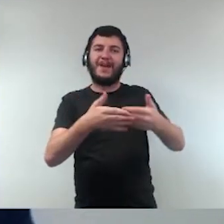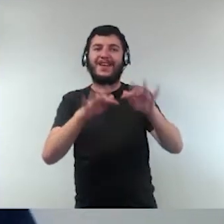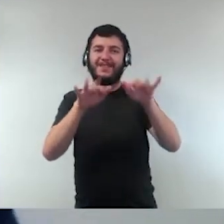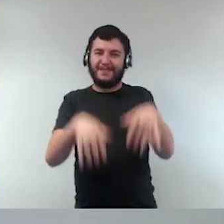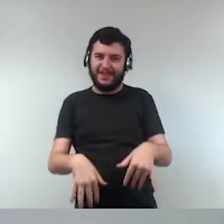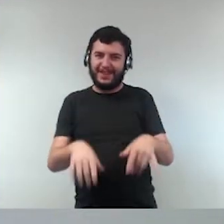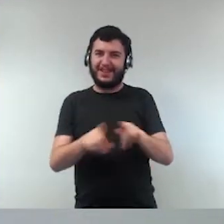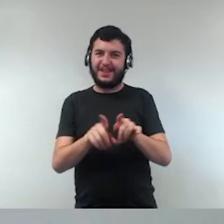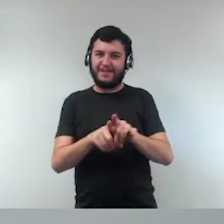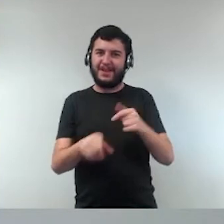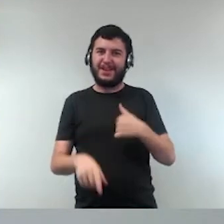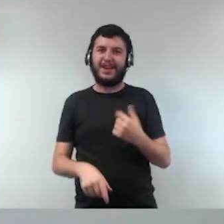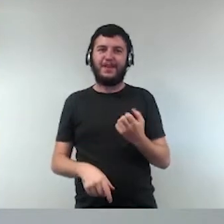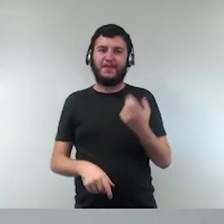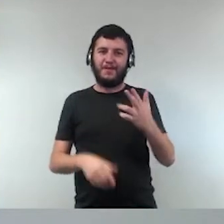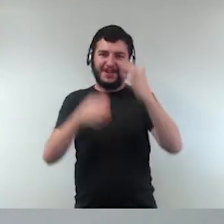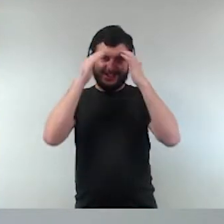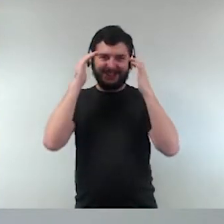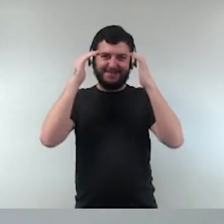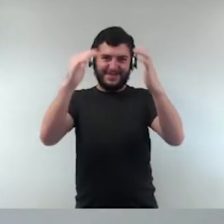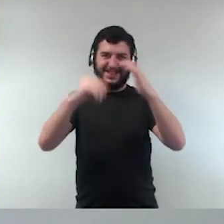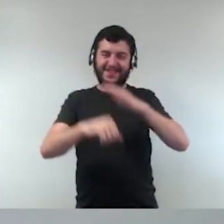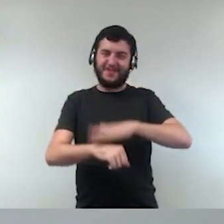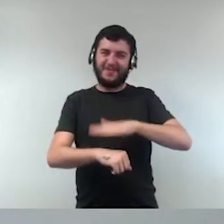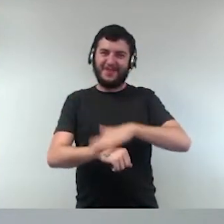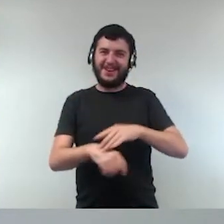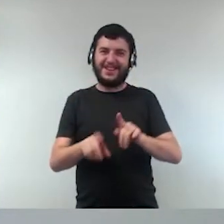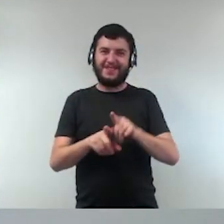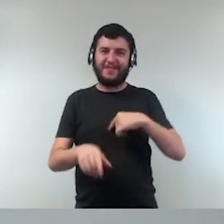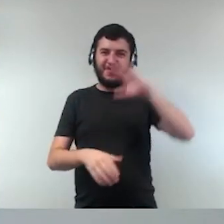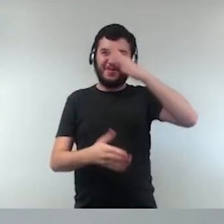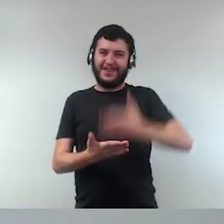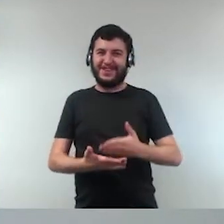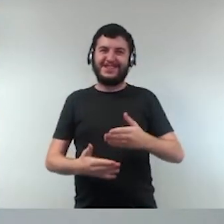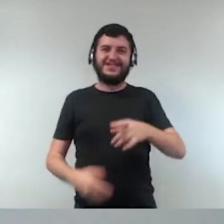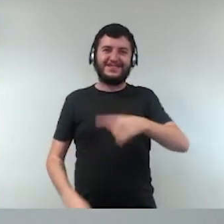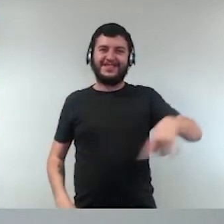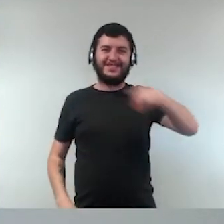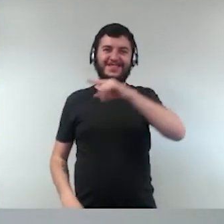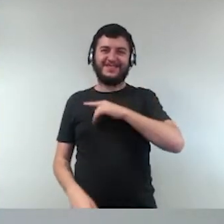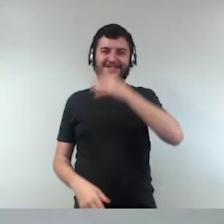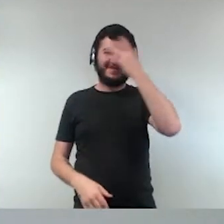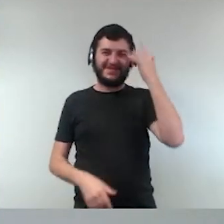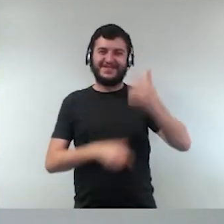absolutamente rigoroso com o horário, acredito que todos nós,